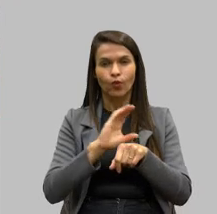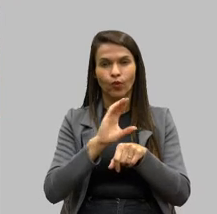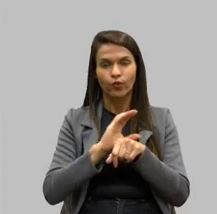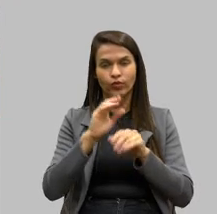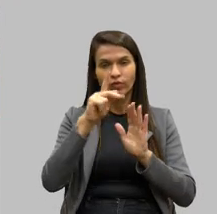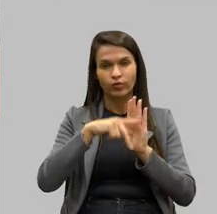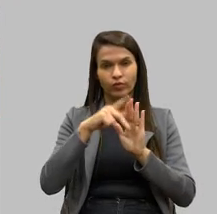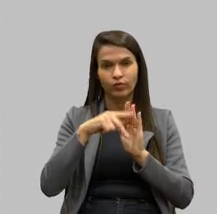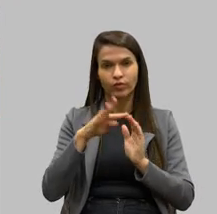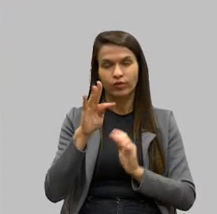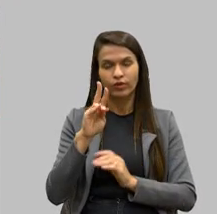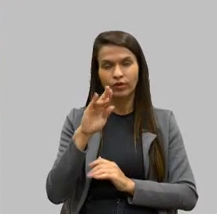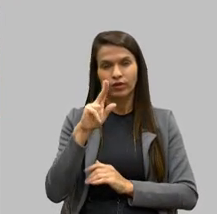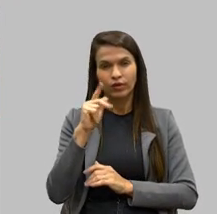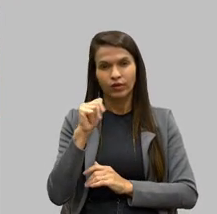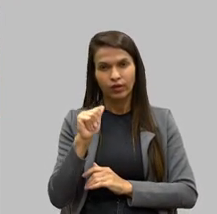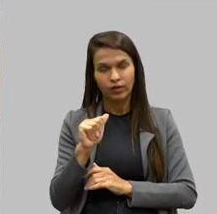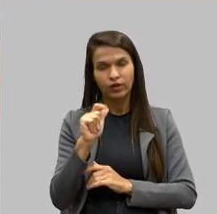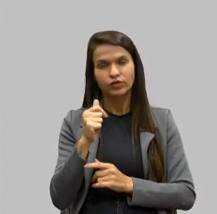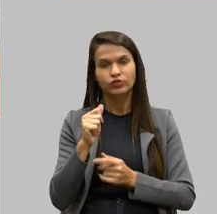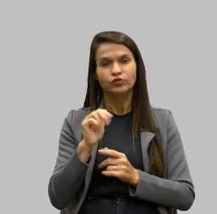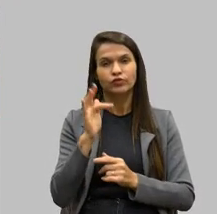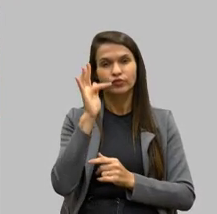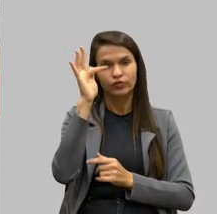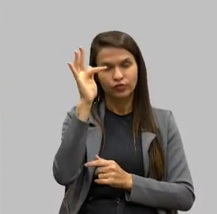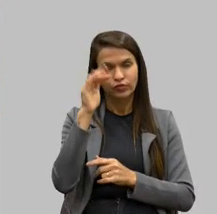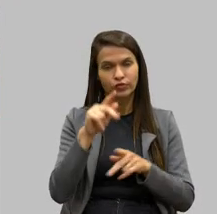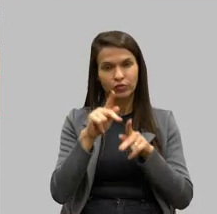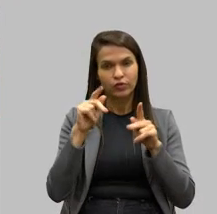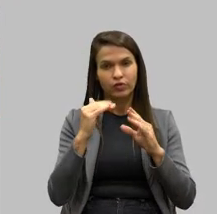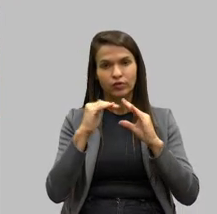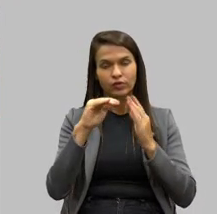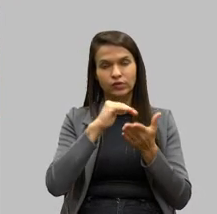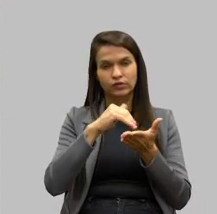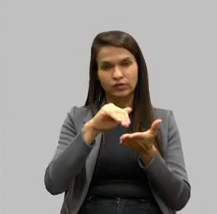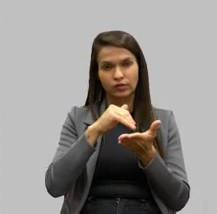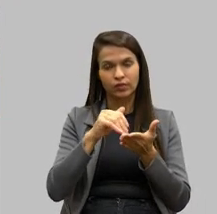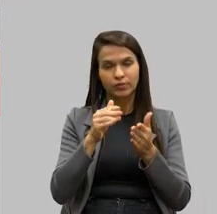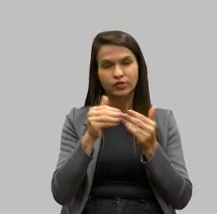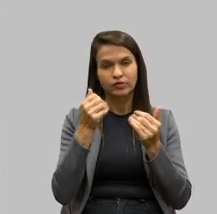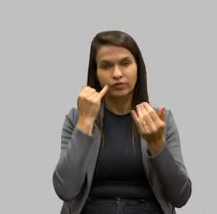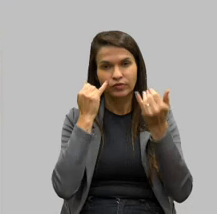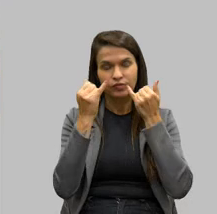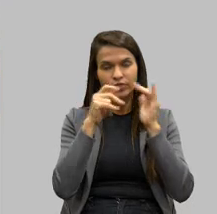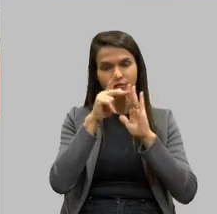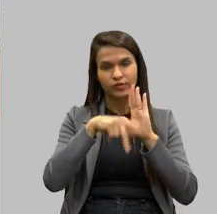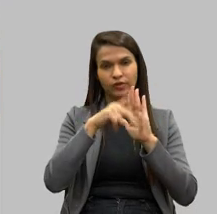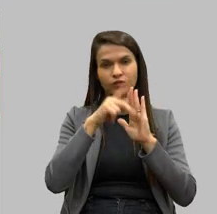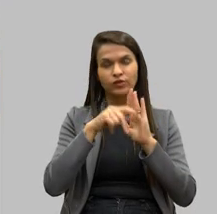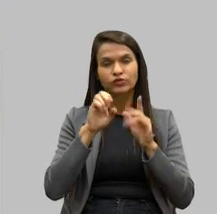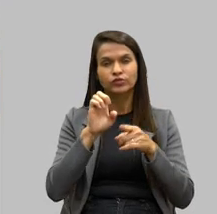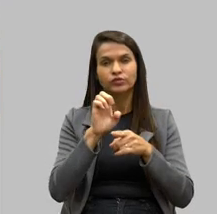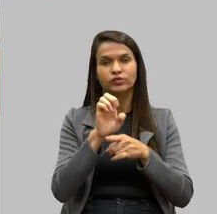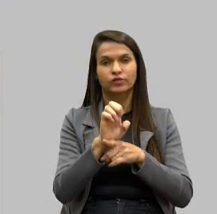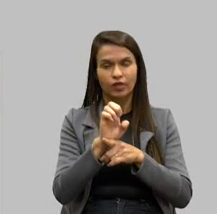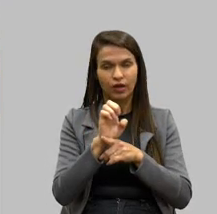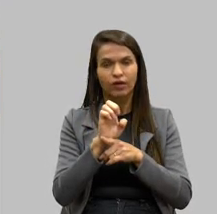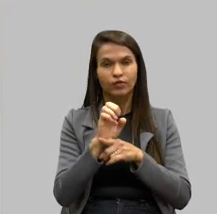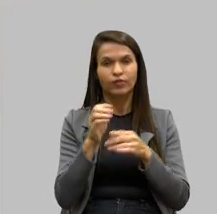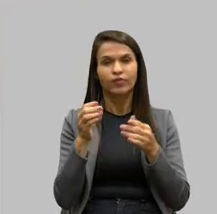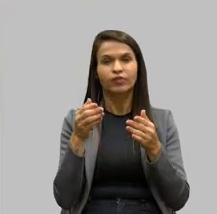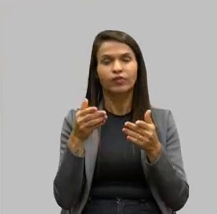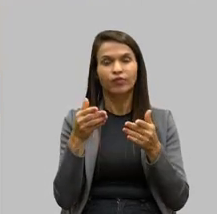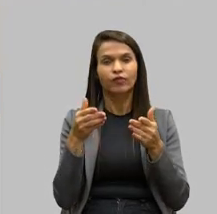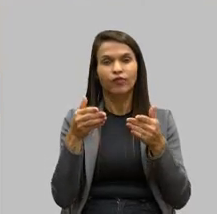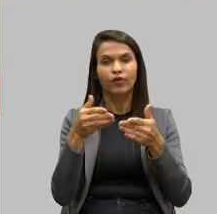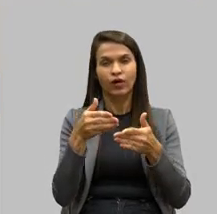Trilhas do Futuro Docente. Que seja encaminhado ao secretário o pedido de informações sobre o planejamento do Estado para a execução